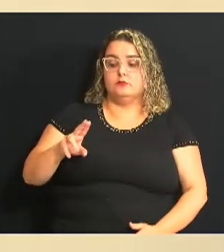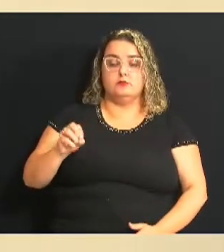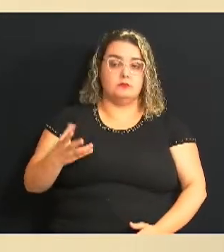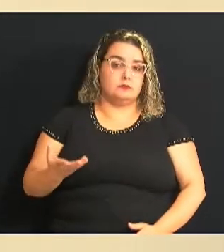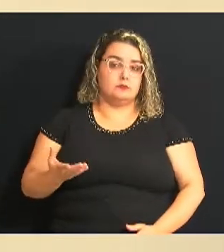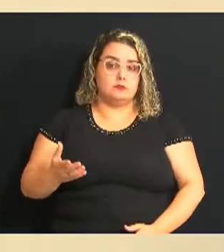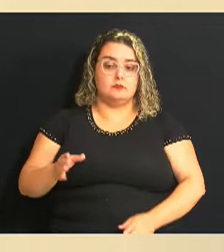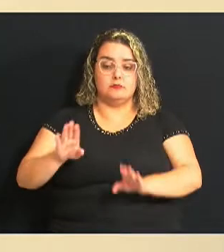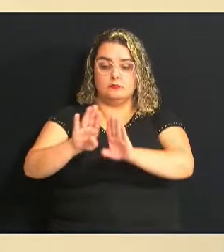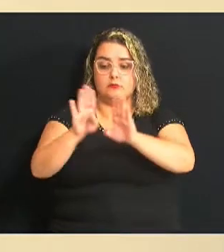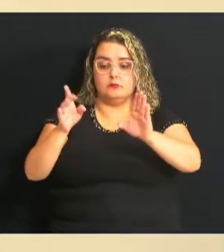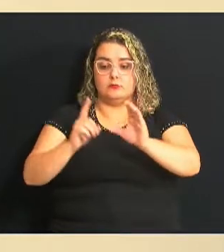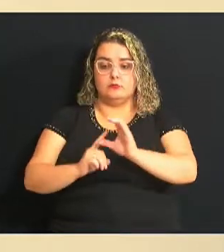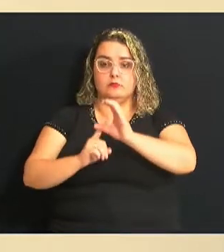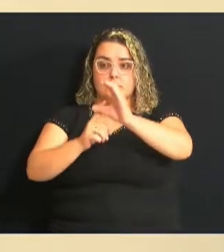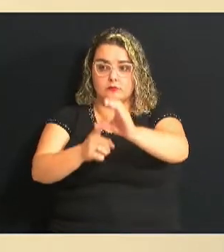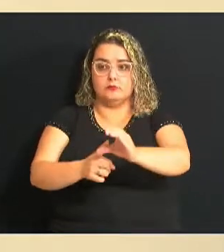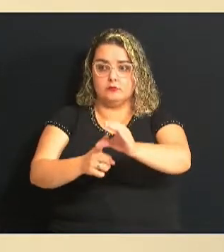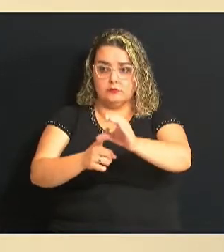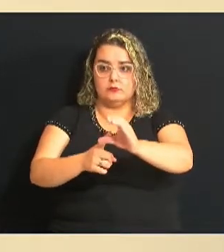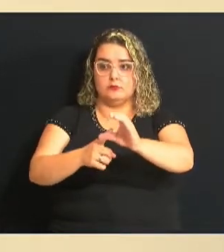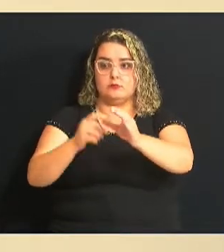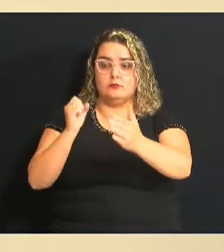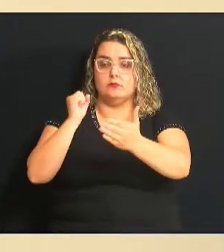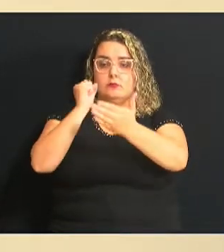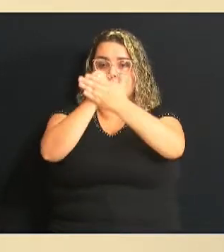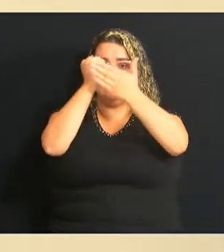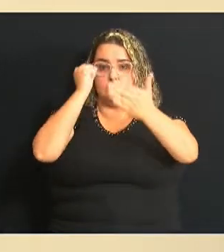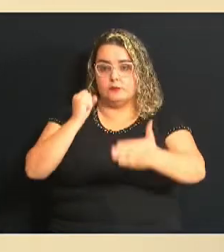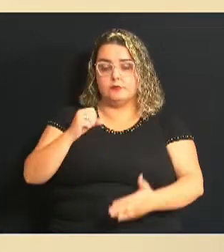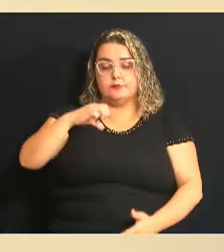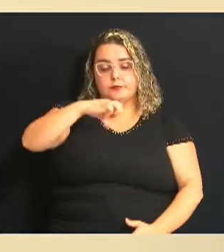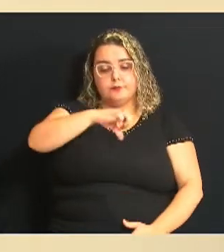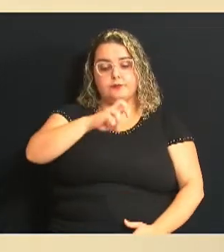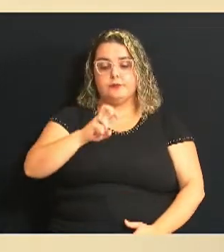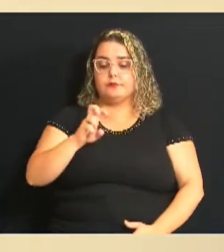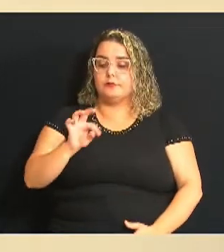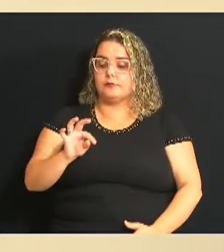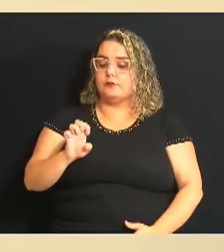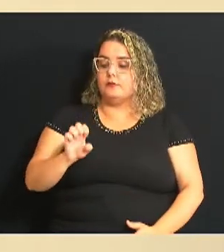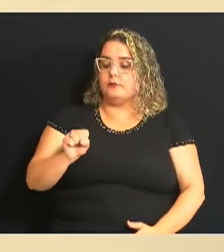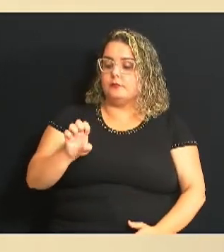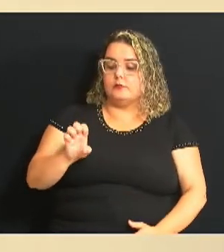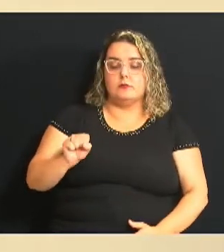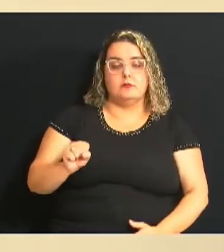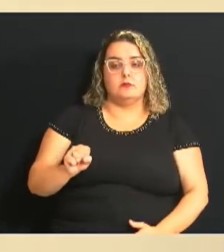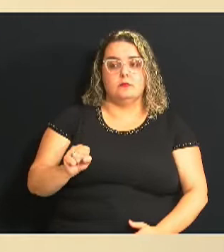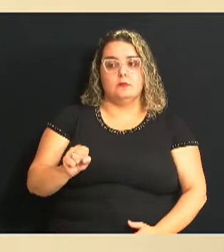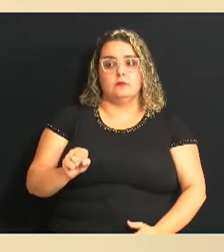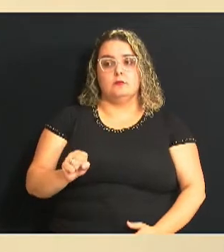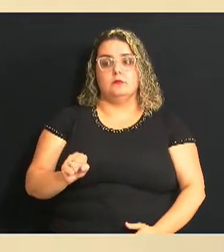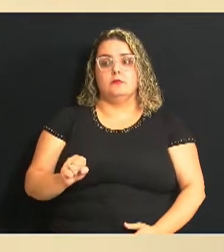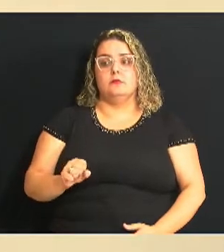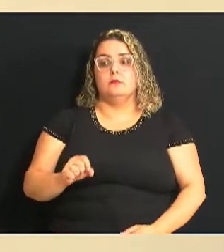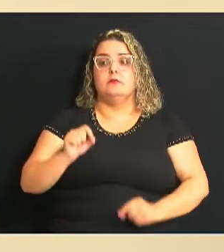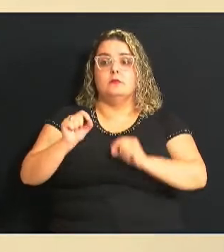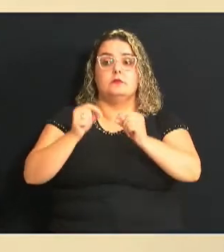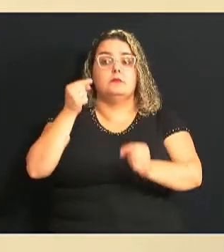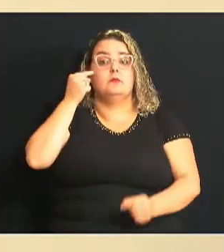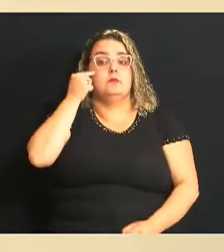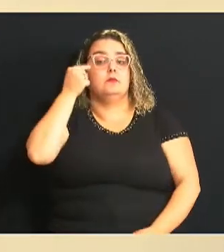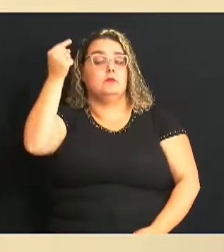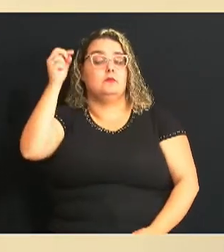porta da Catedral de Wittenberg as 95 teses que desconstruir uma ideia